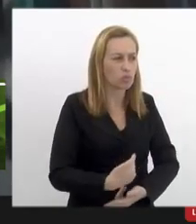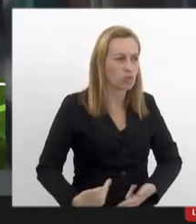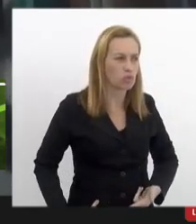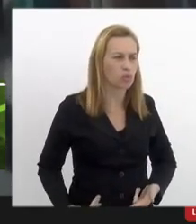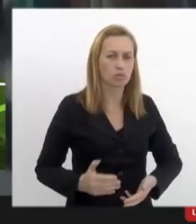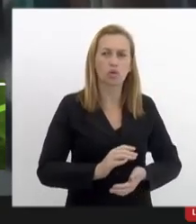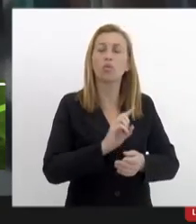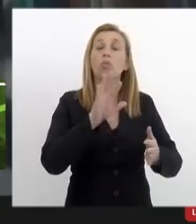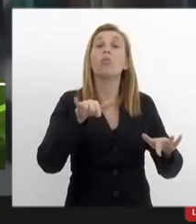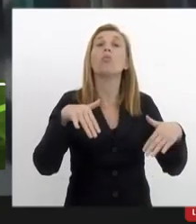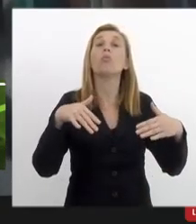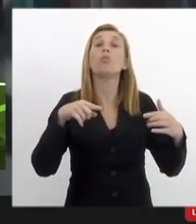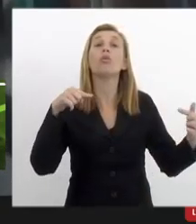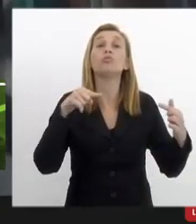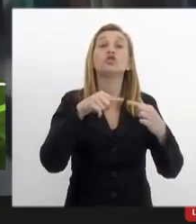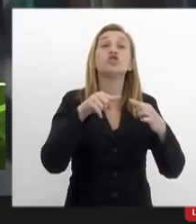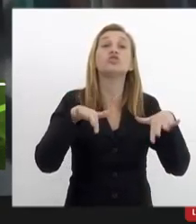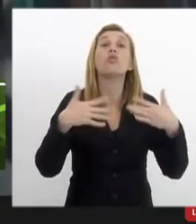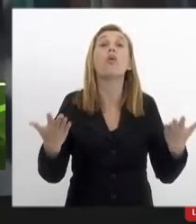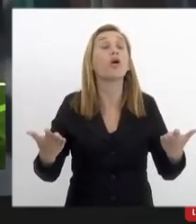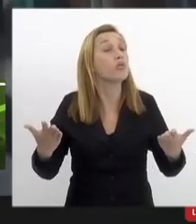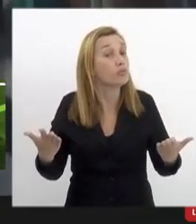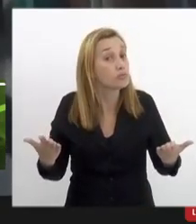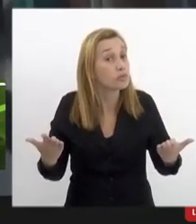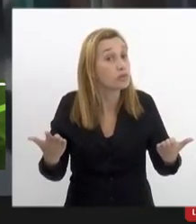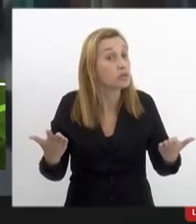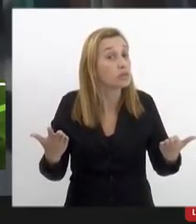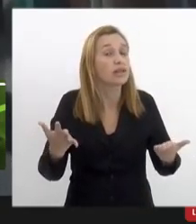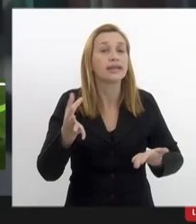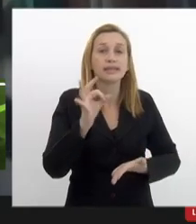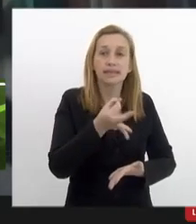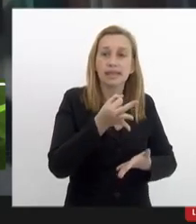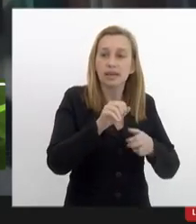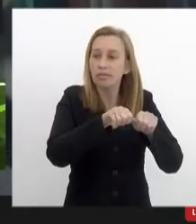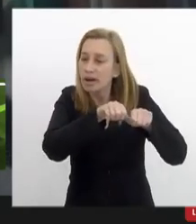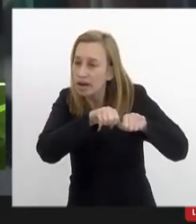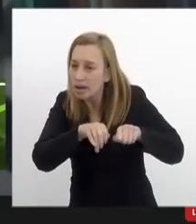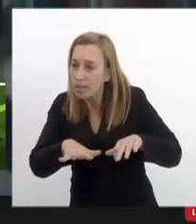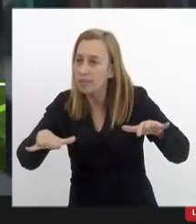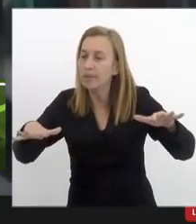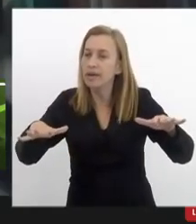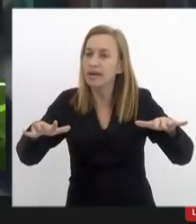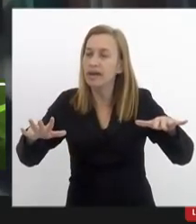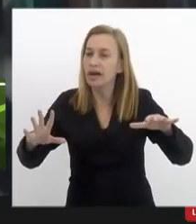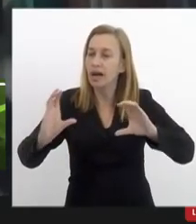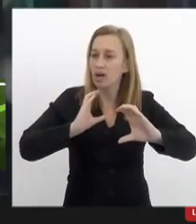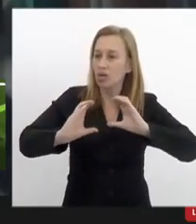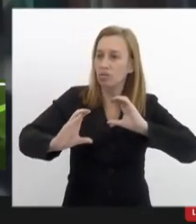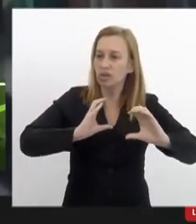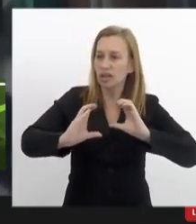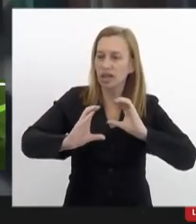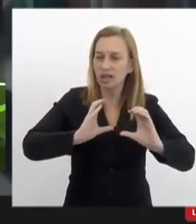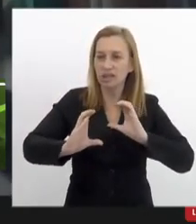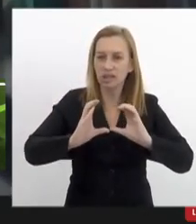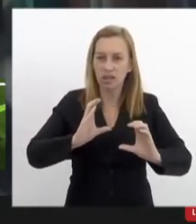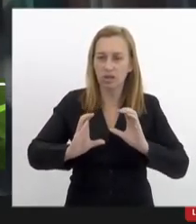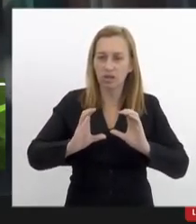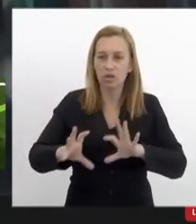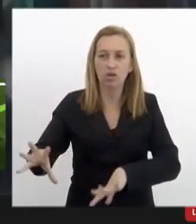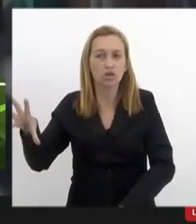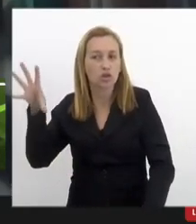era o objetivo desta audiência pública? Exatamente ampliar o canal de escuta,